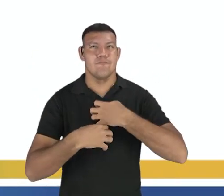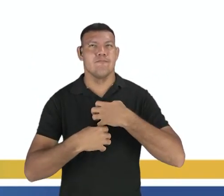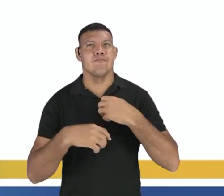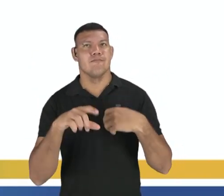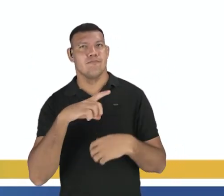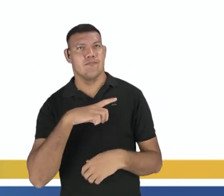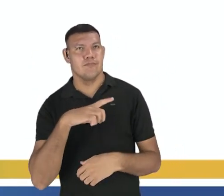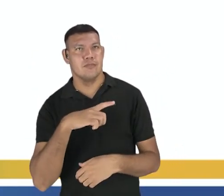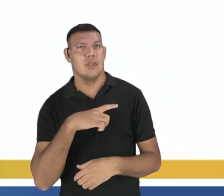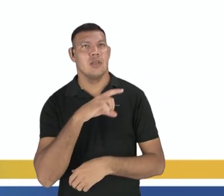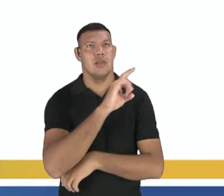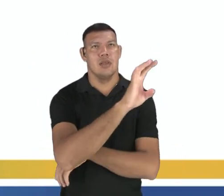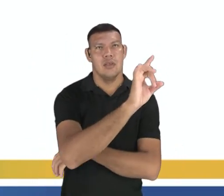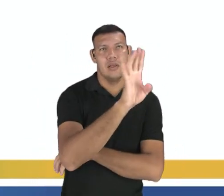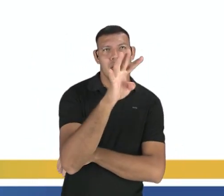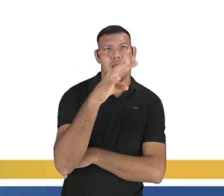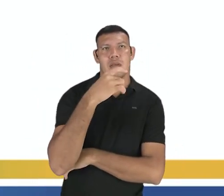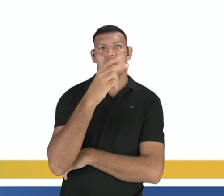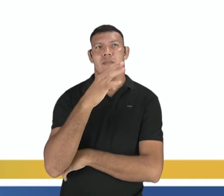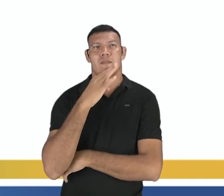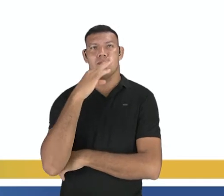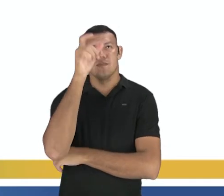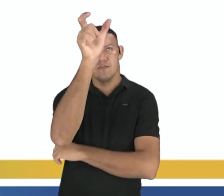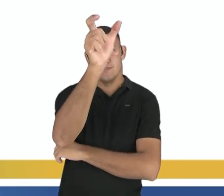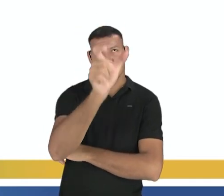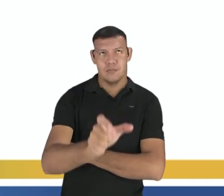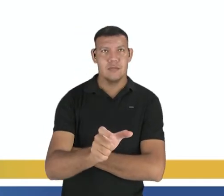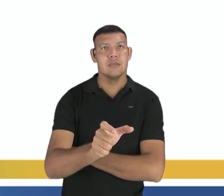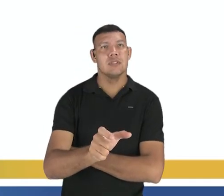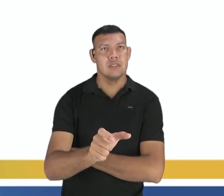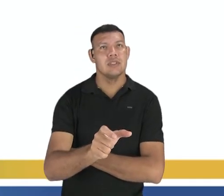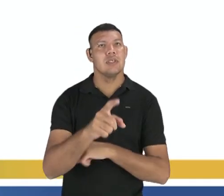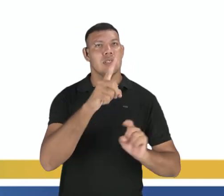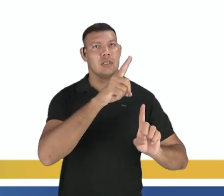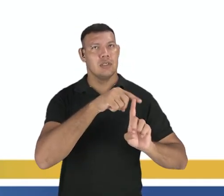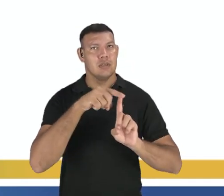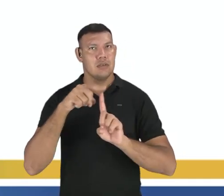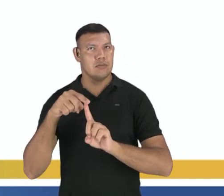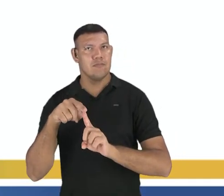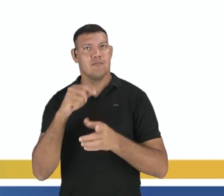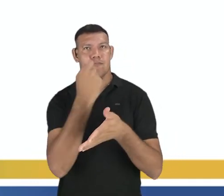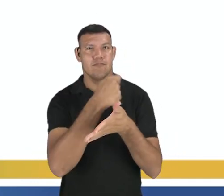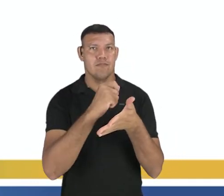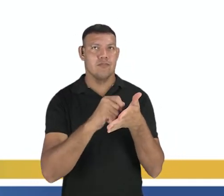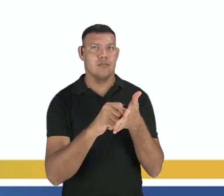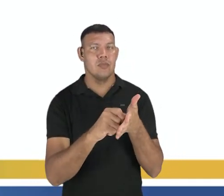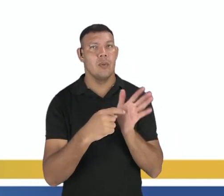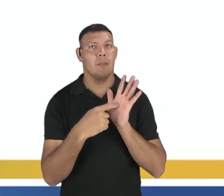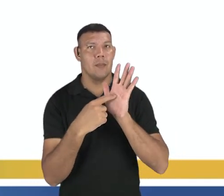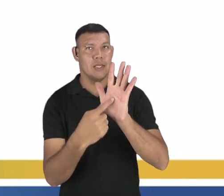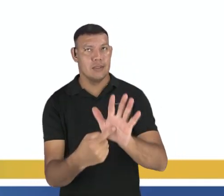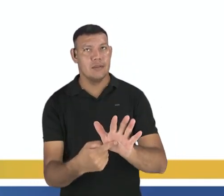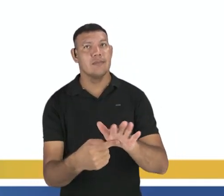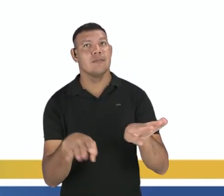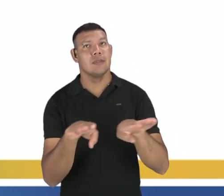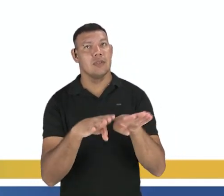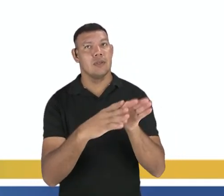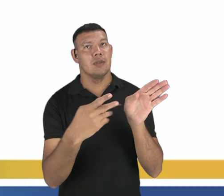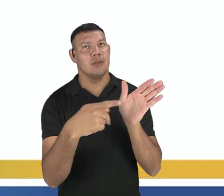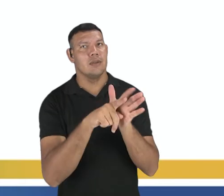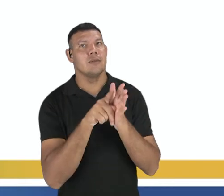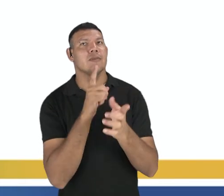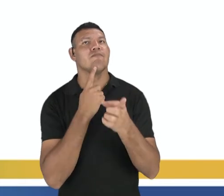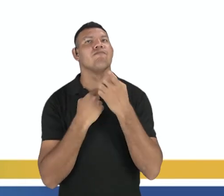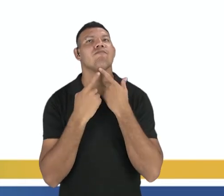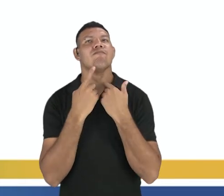nele o tipo de leitura que o seu autor pretendia e, dono da própria vontade, entregar-se a essa leitura